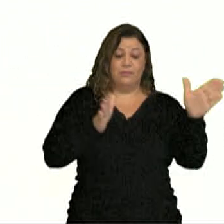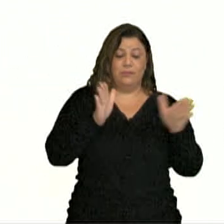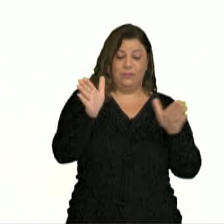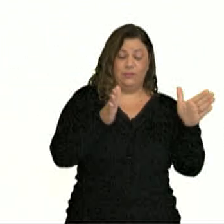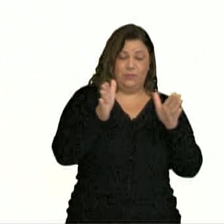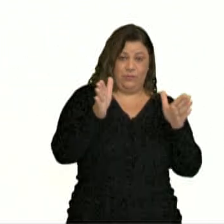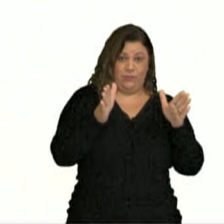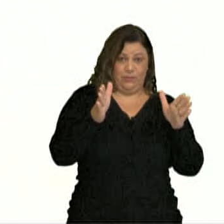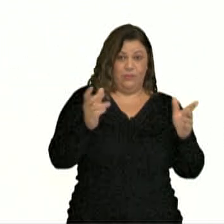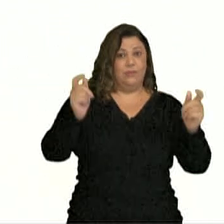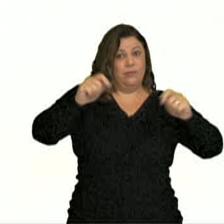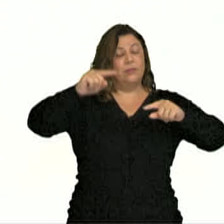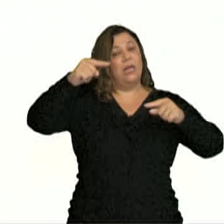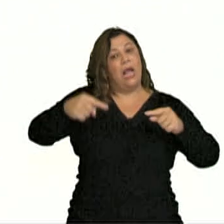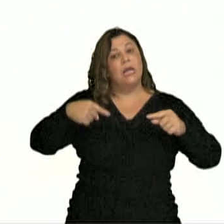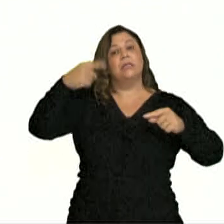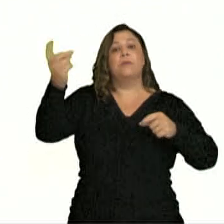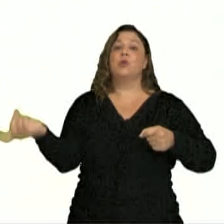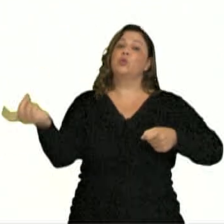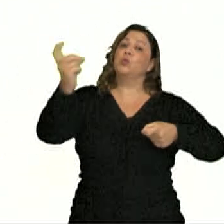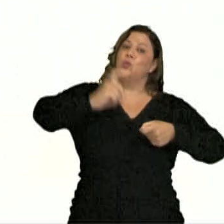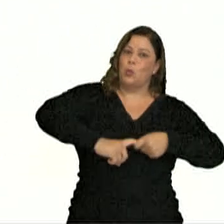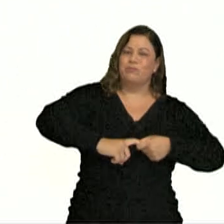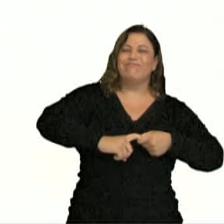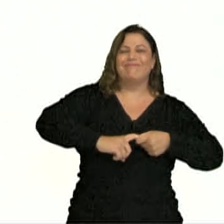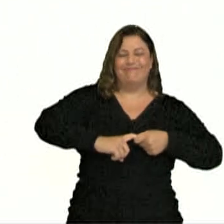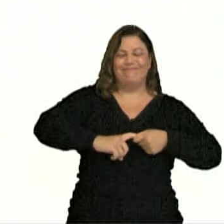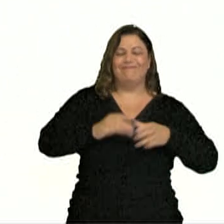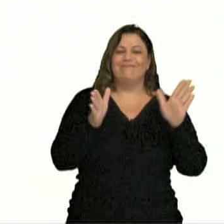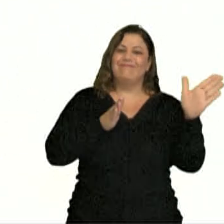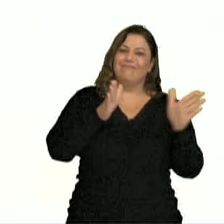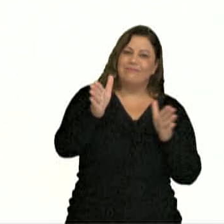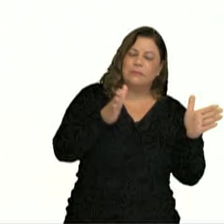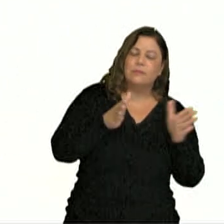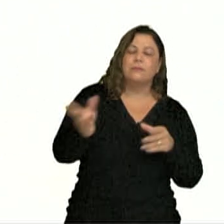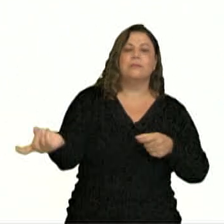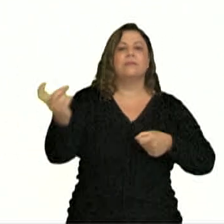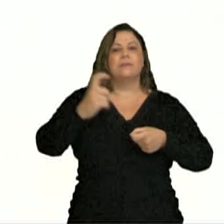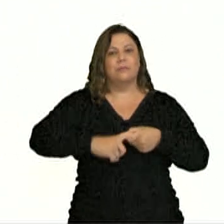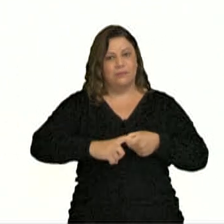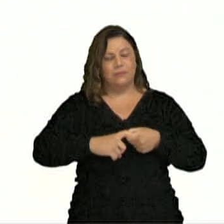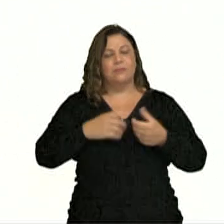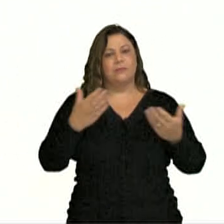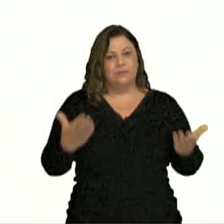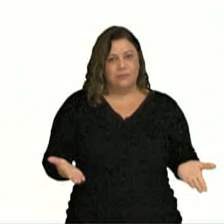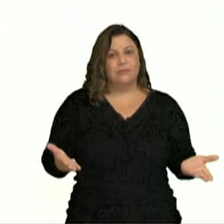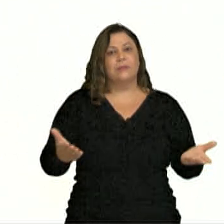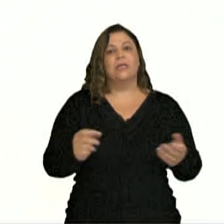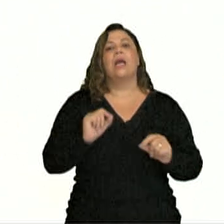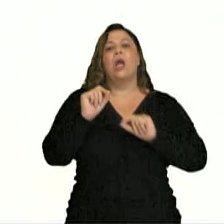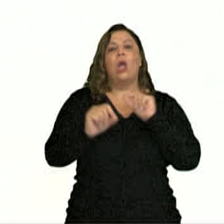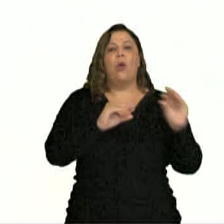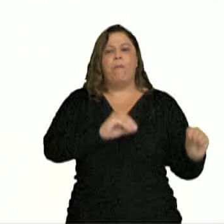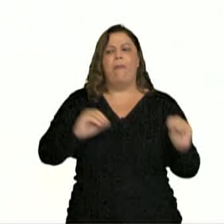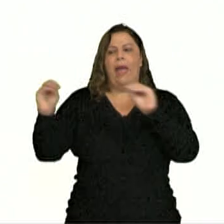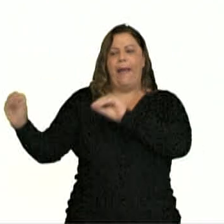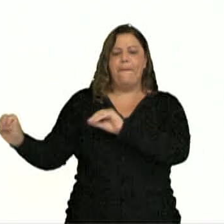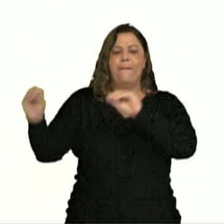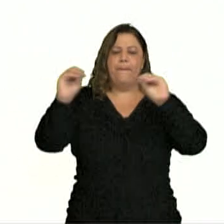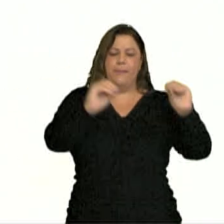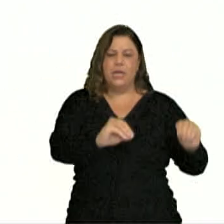e posteriormente volta em outro período do ano. É também conhecida como